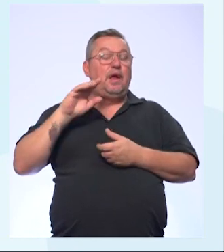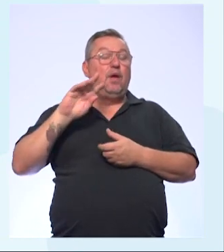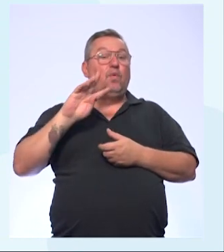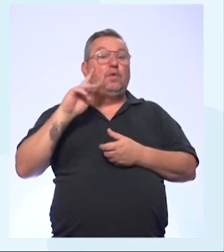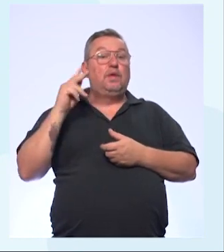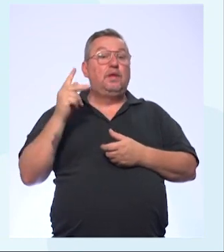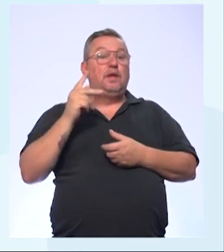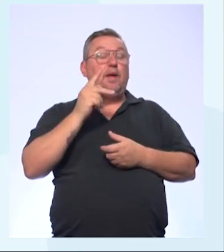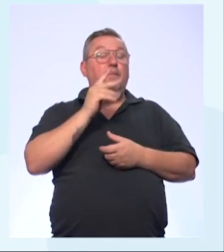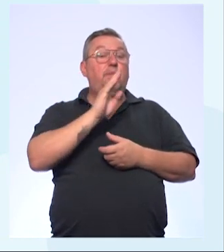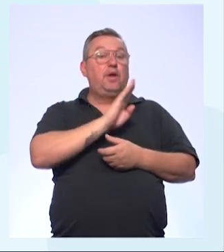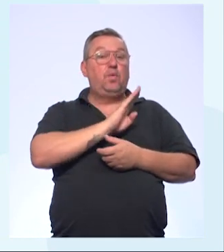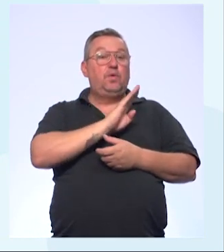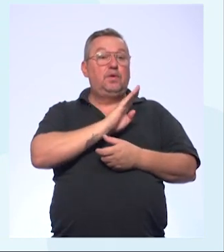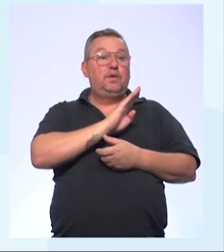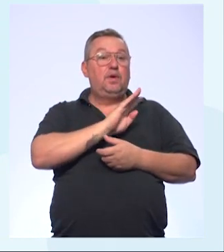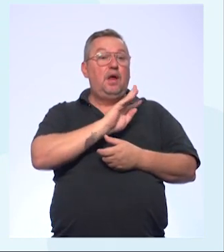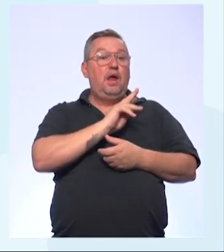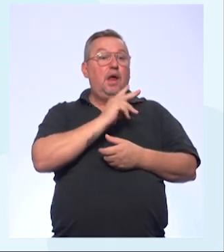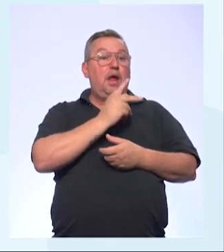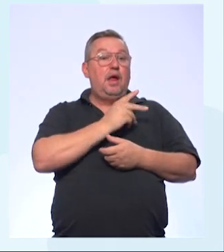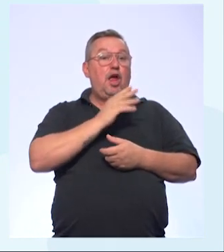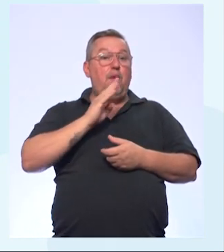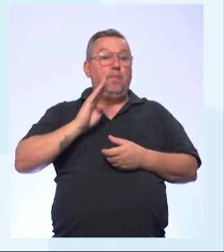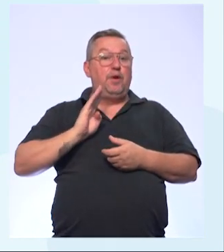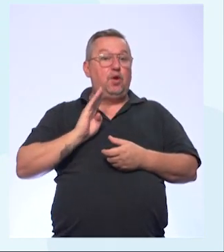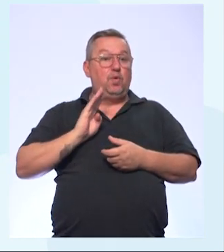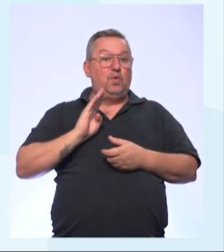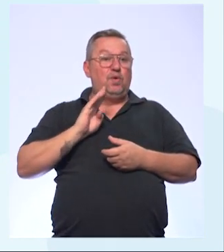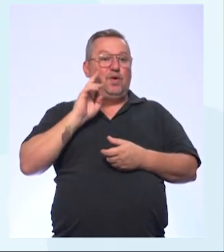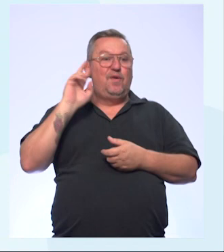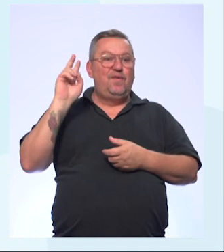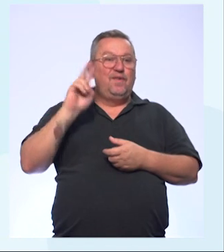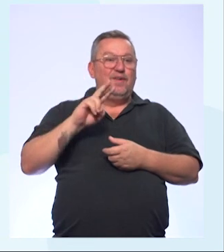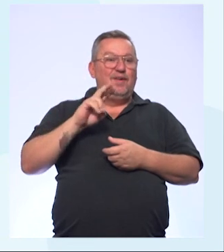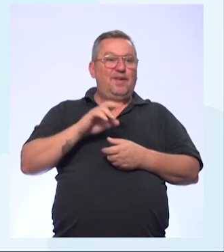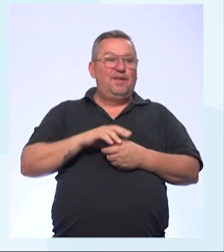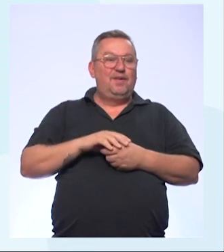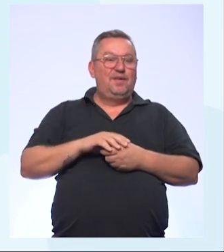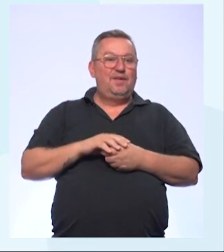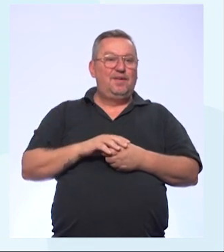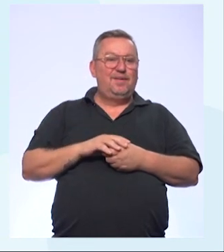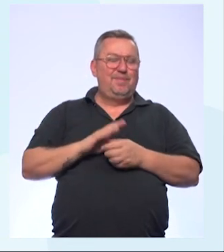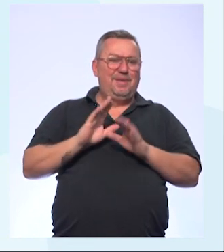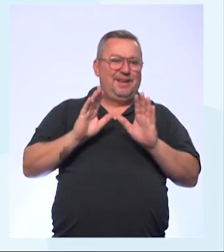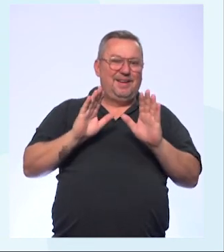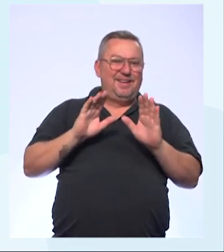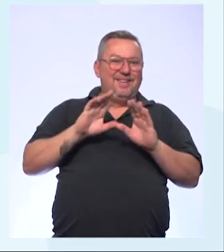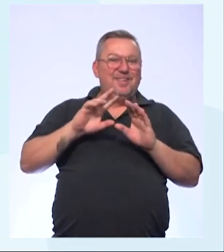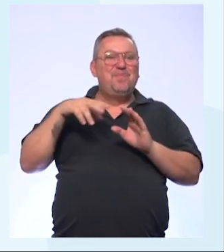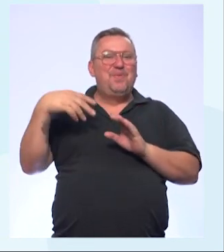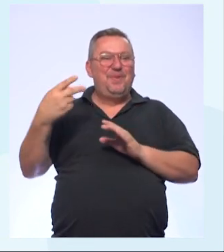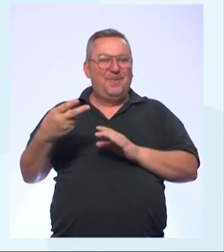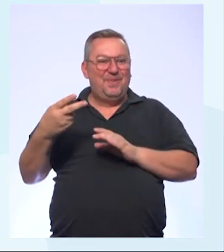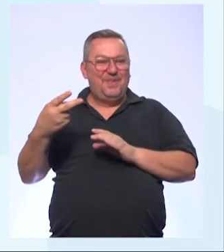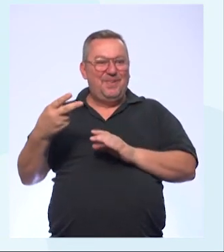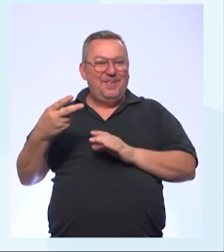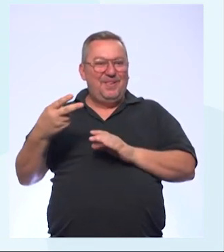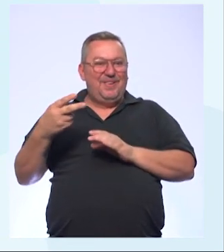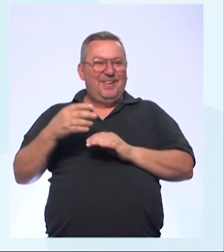hebreus. Olha aí na tela. Aliás, olha eu já passando. Então, já